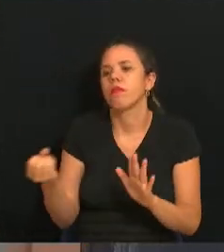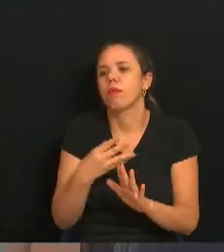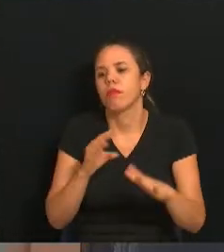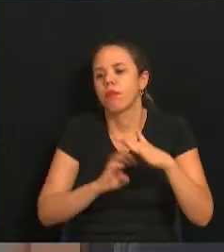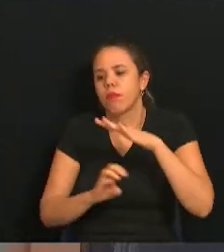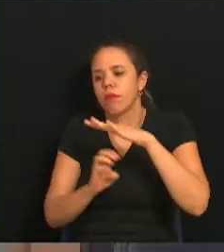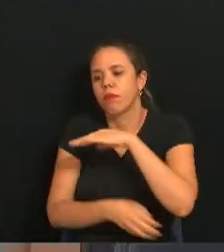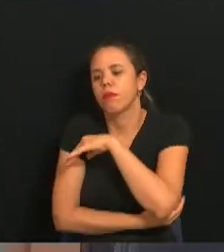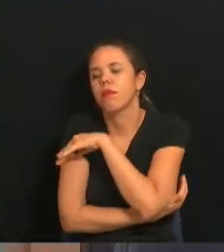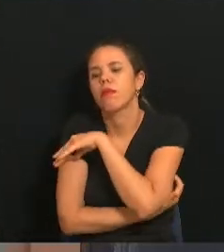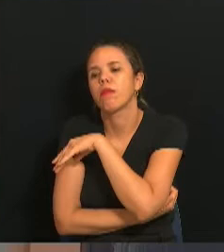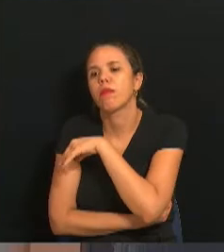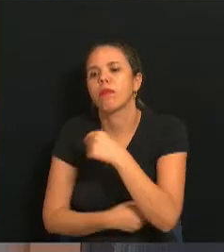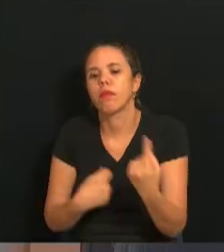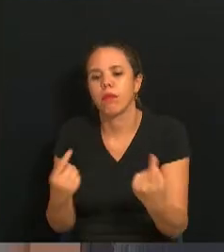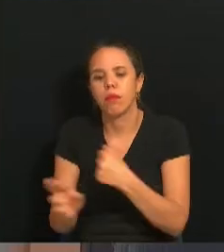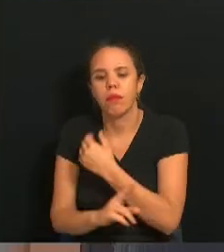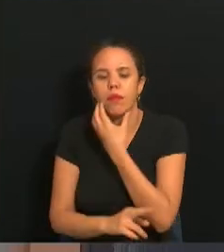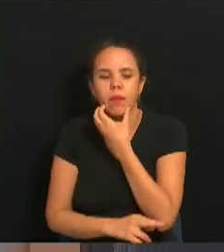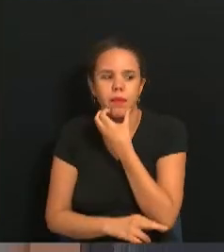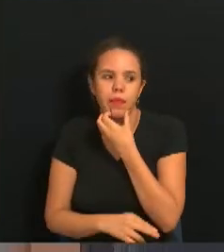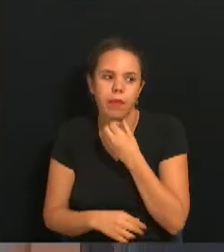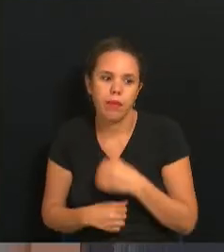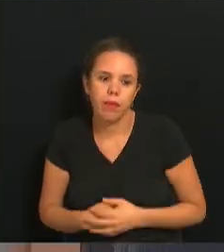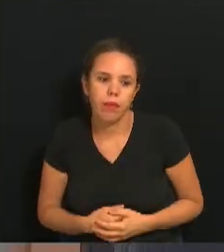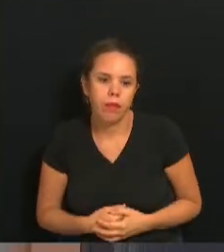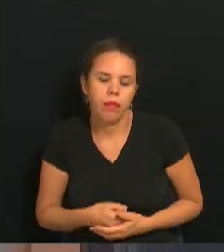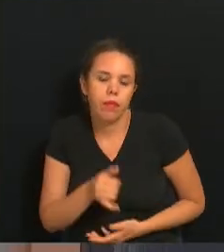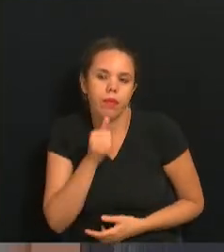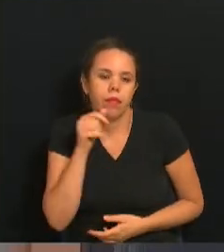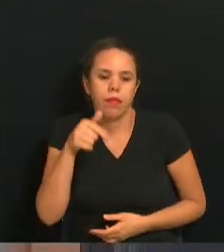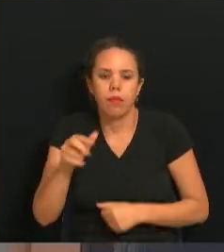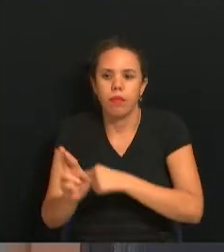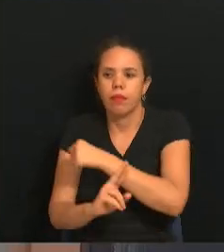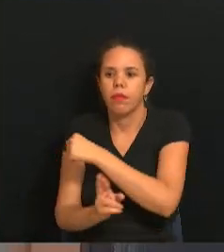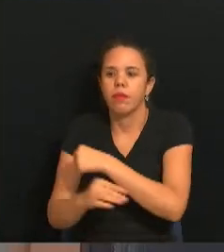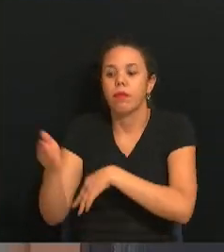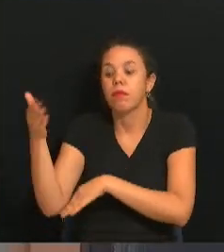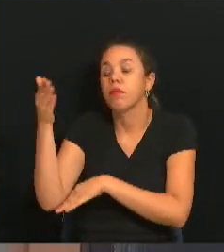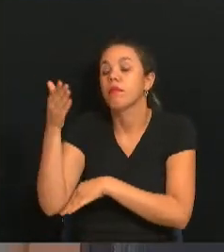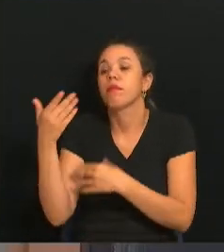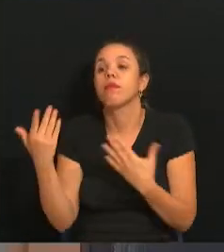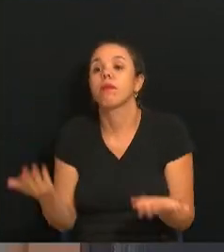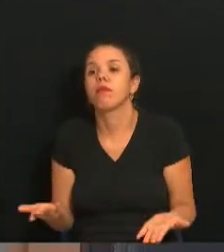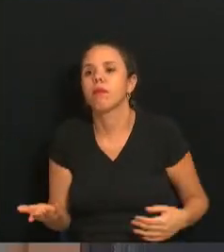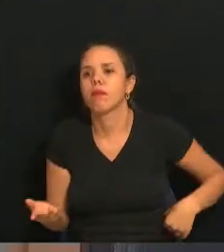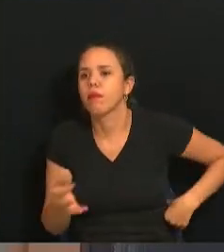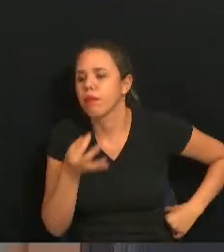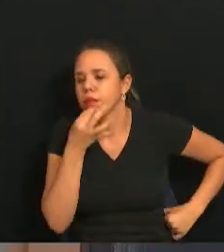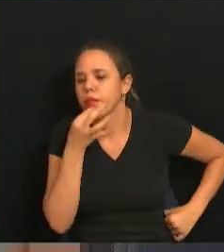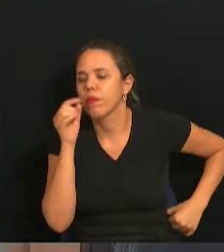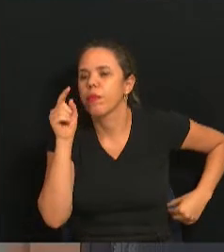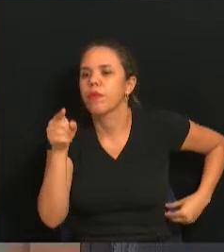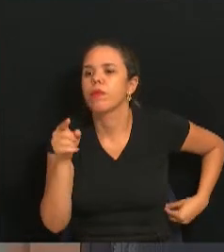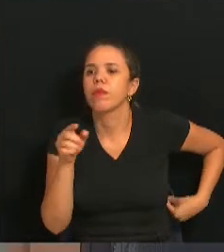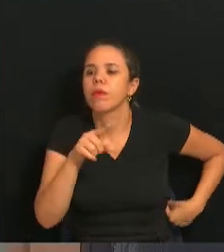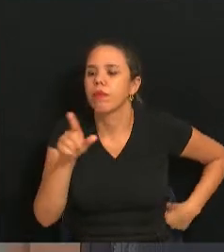empresas nas marginais, exemplo aqui da rodovia dos Bandeirantes. Na sua opinião, a